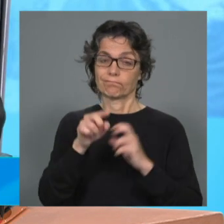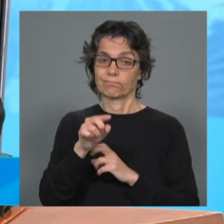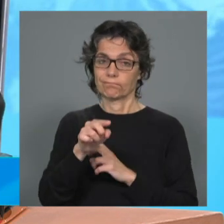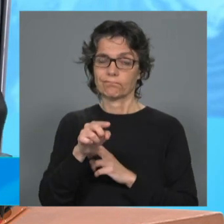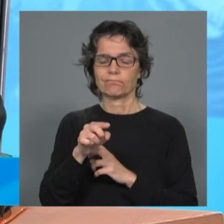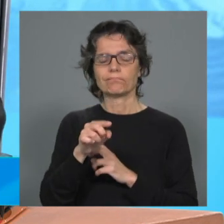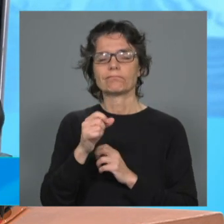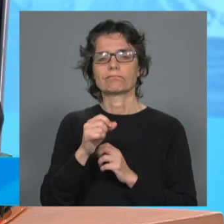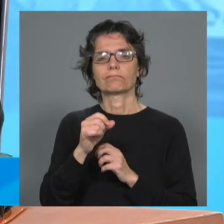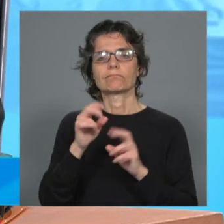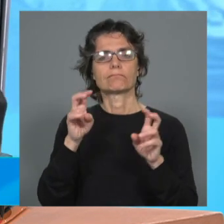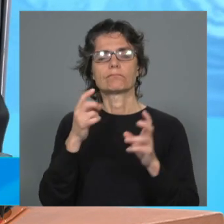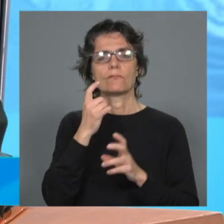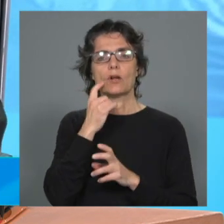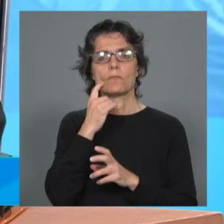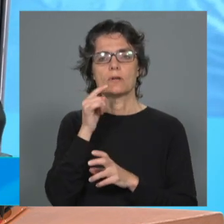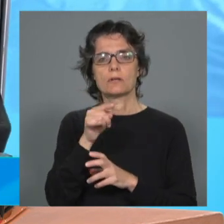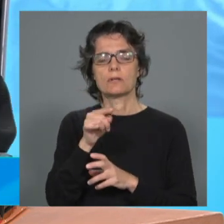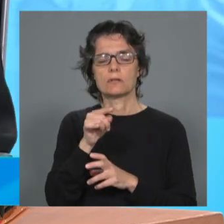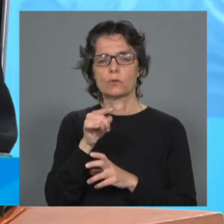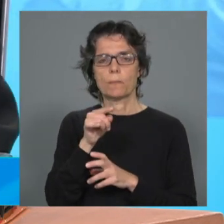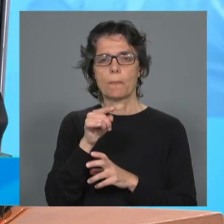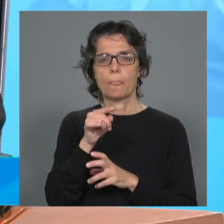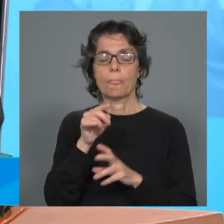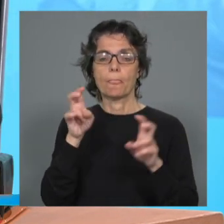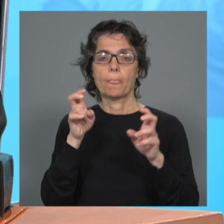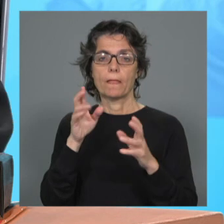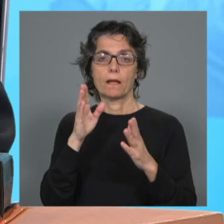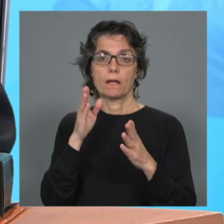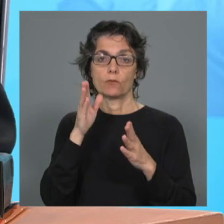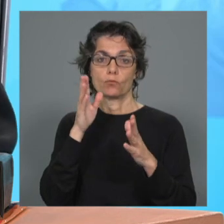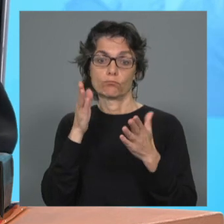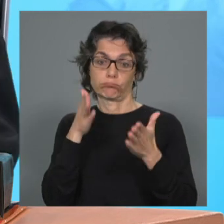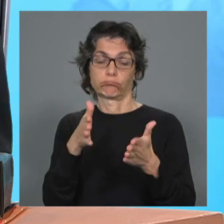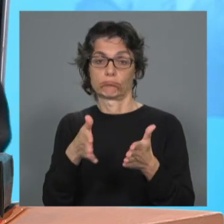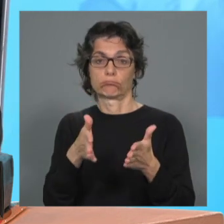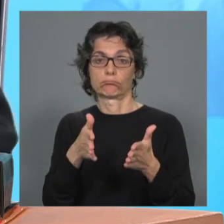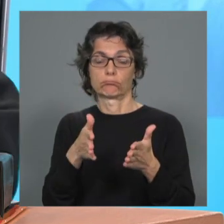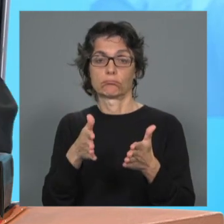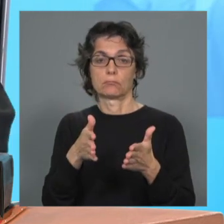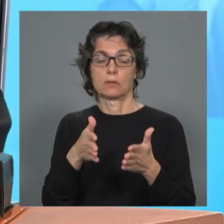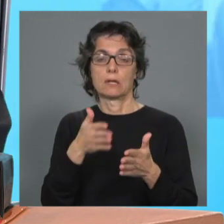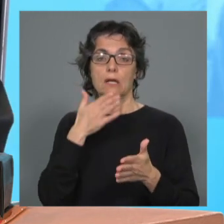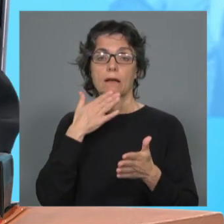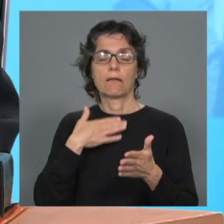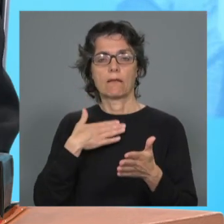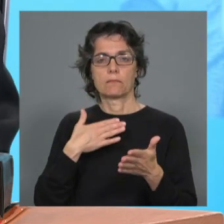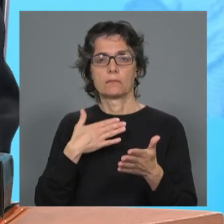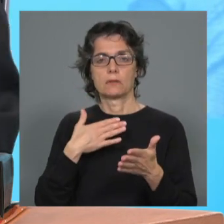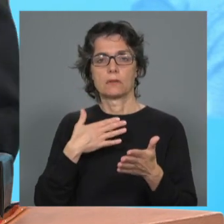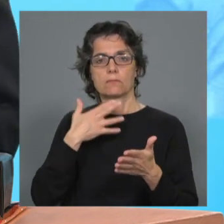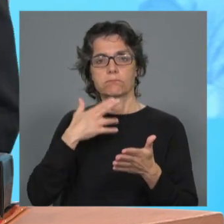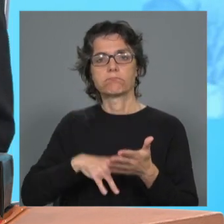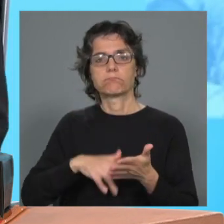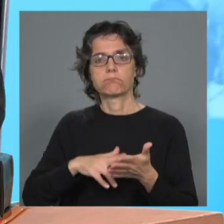pascal, a motivação pascal, é um tema central, é um motivo fulcral